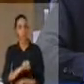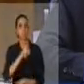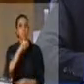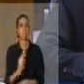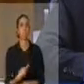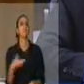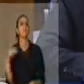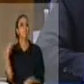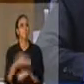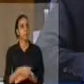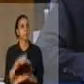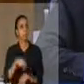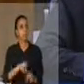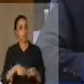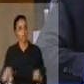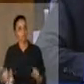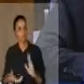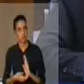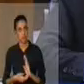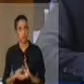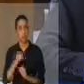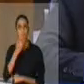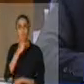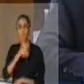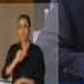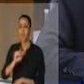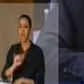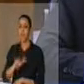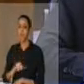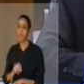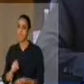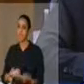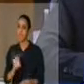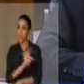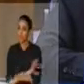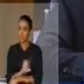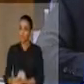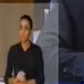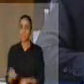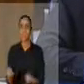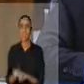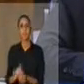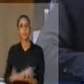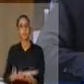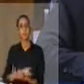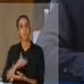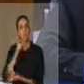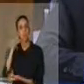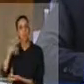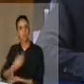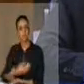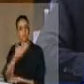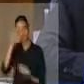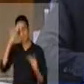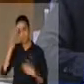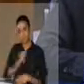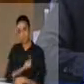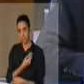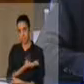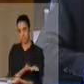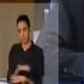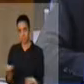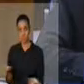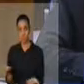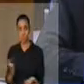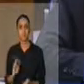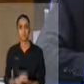da casa, deputado Lázaro, do Tocantins, deputado Antônio Pinheiro, agradecer a presença